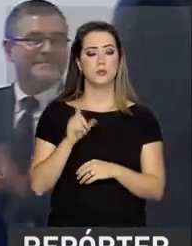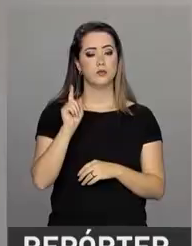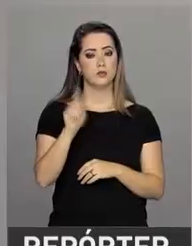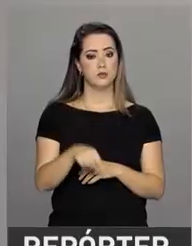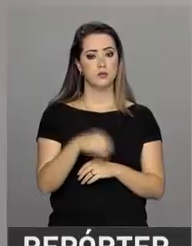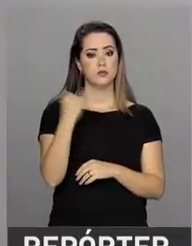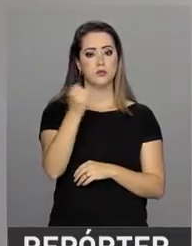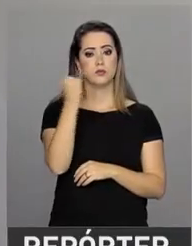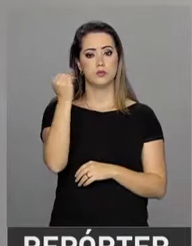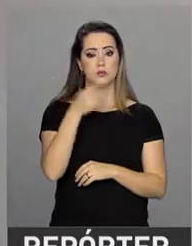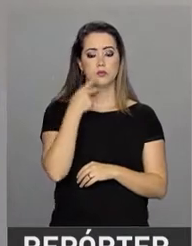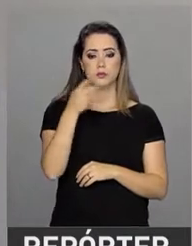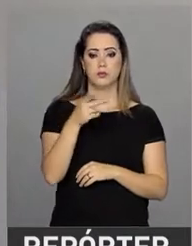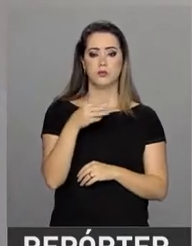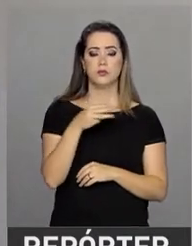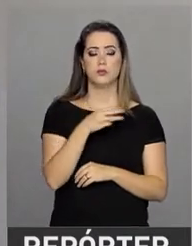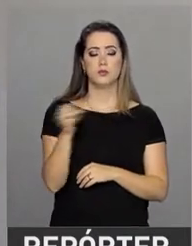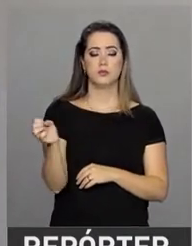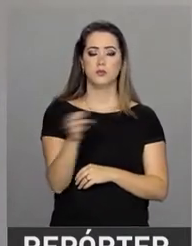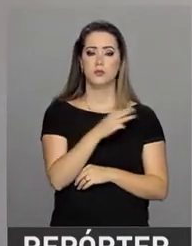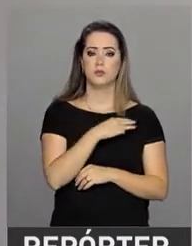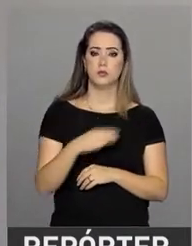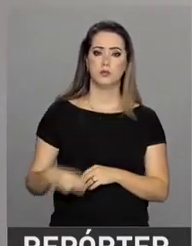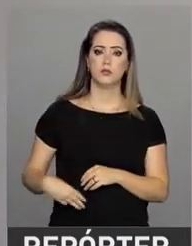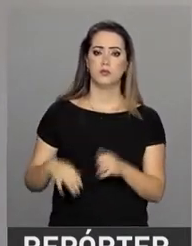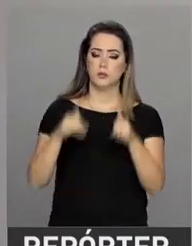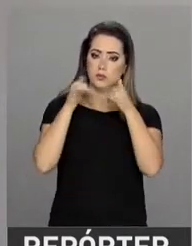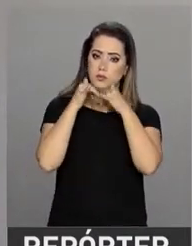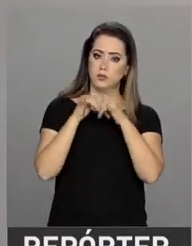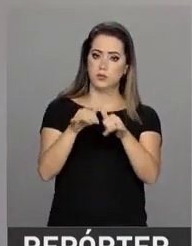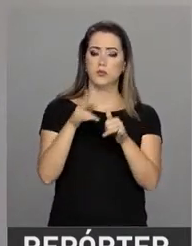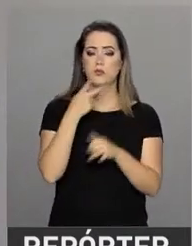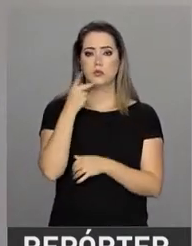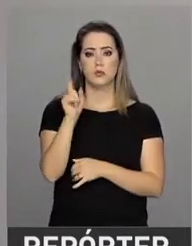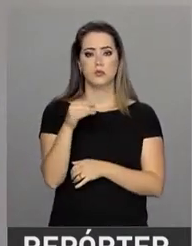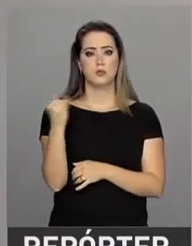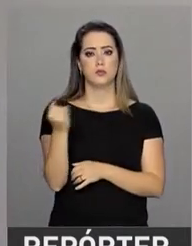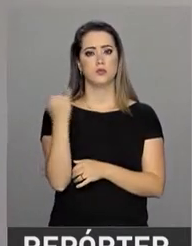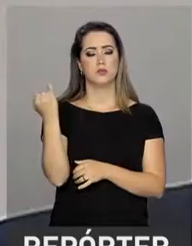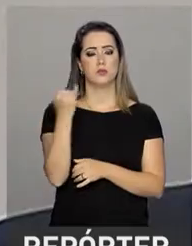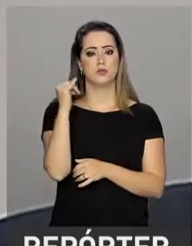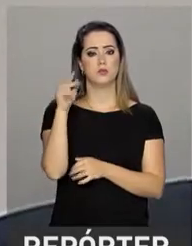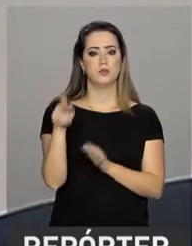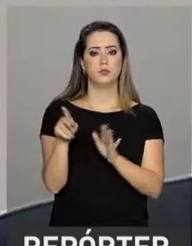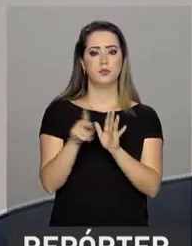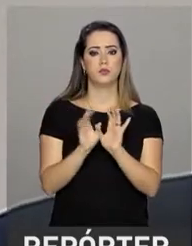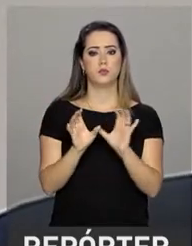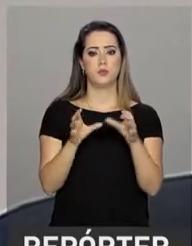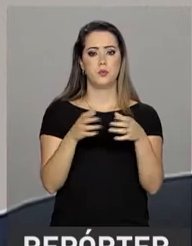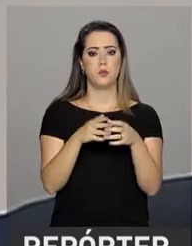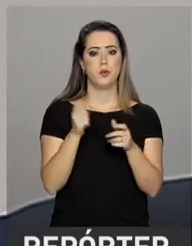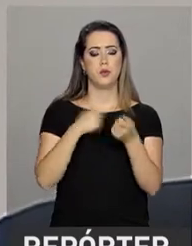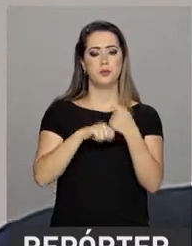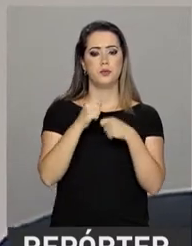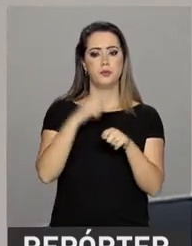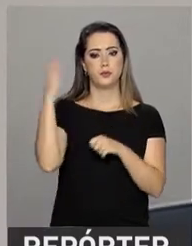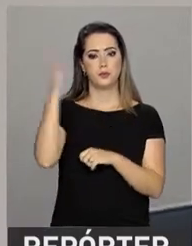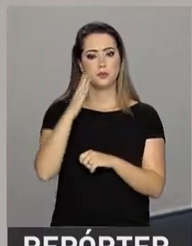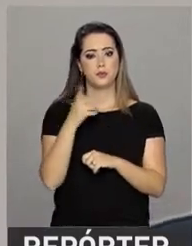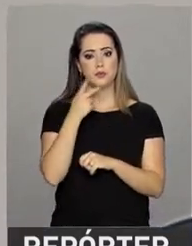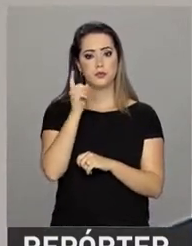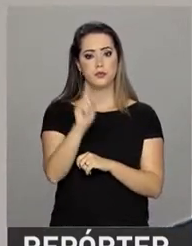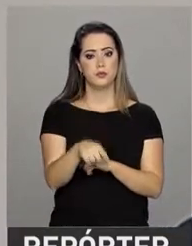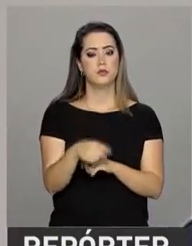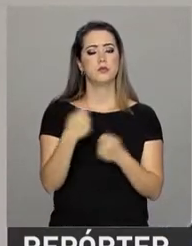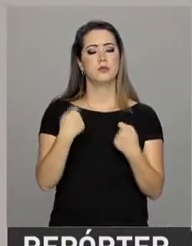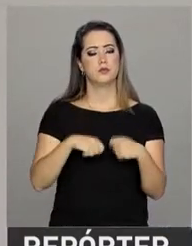destaque no discurso do novo ministro de minas e energia ele ressaltou a importância da pasta para a economia nacional e disse